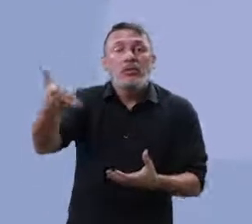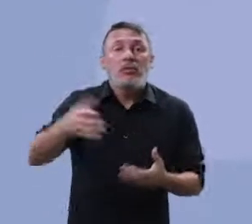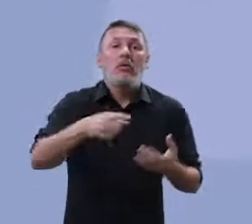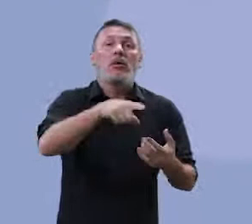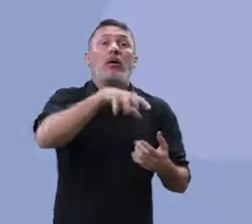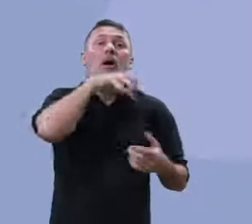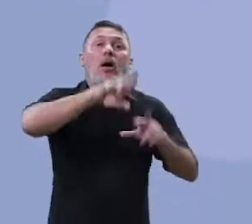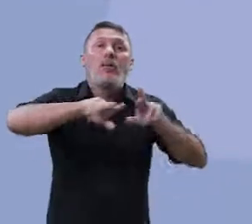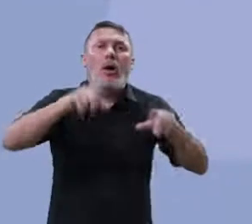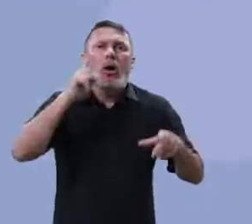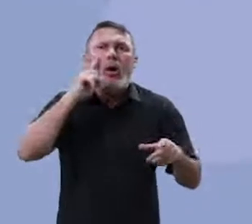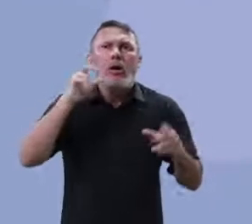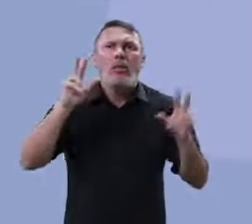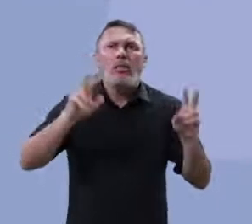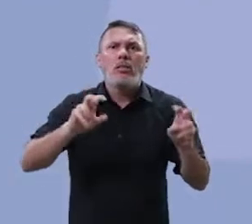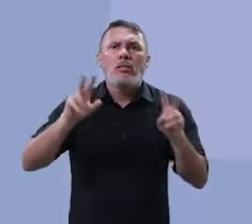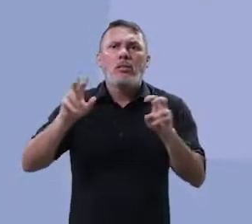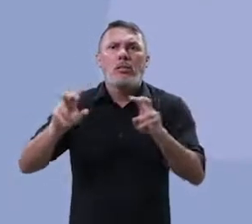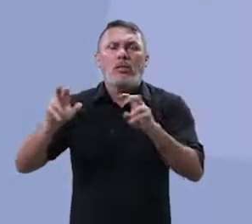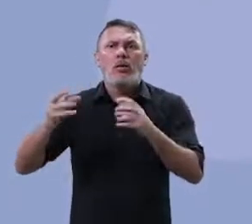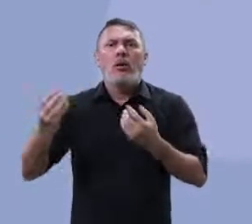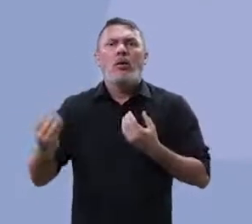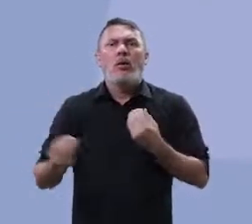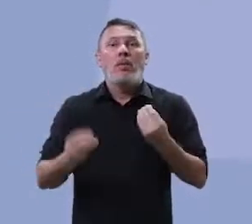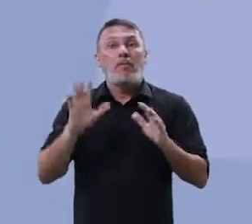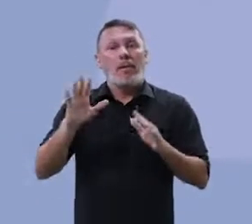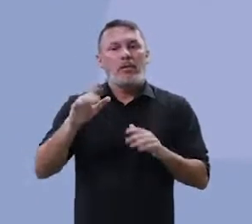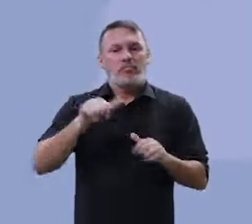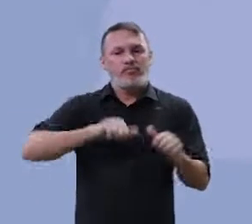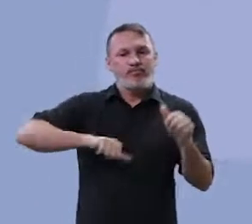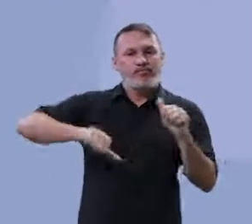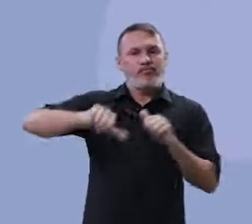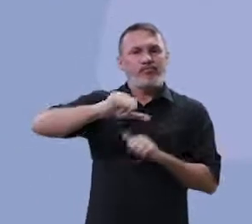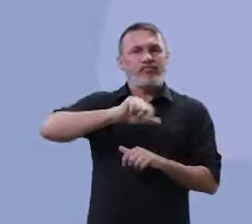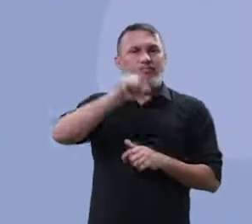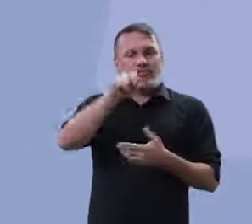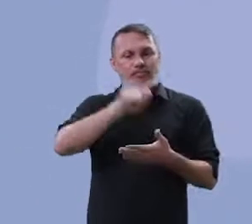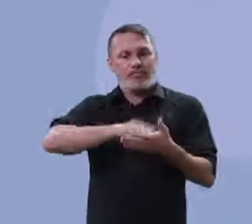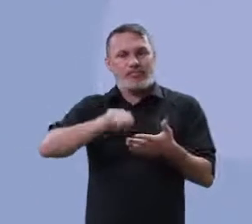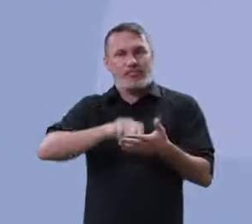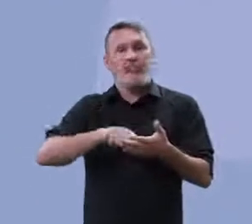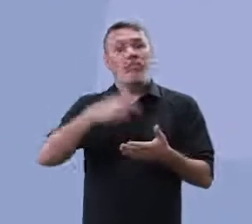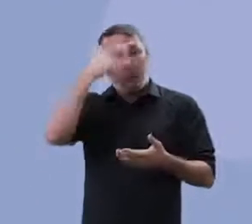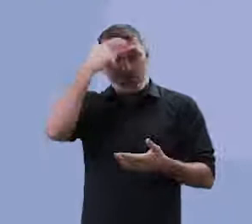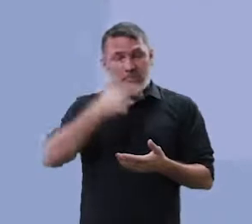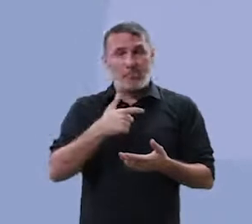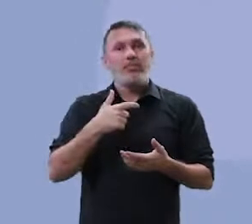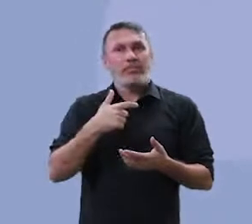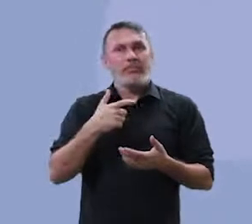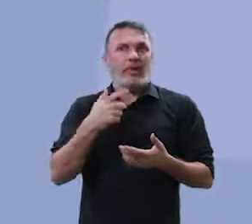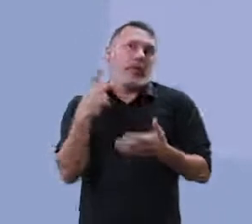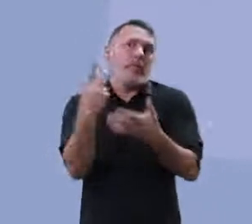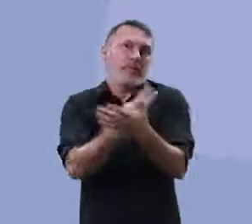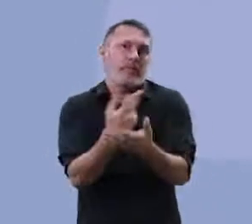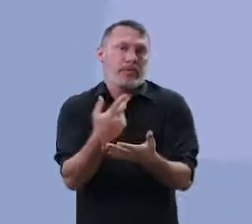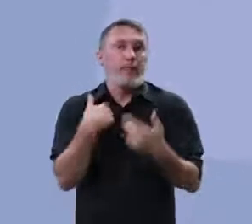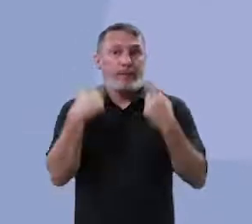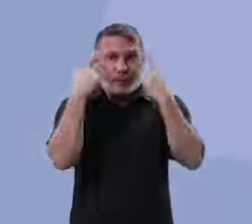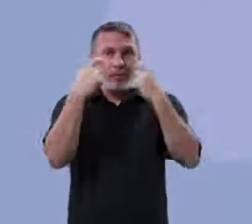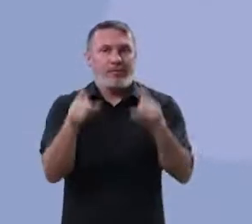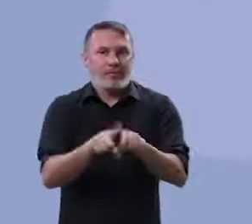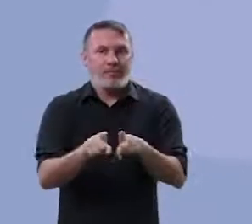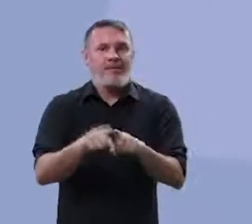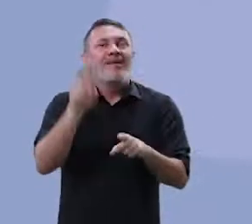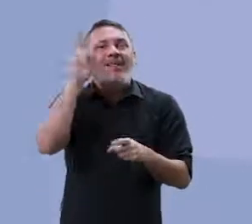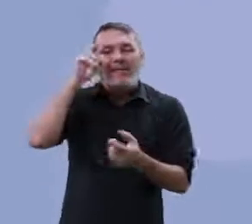idoso, atropela o animal, olha, juntando os temas. Mas você também pode ser um agente que vai praticar essa violência. Lembra